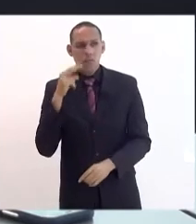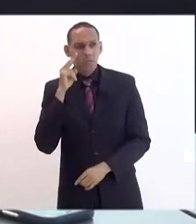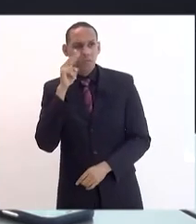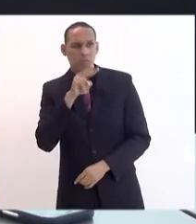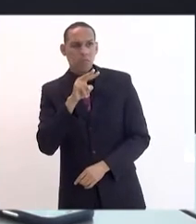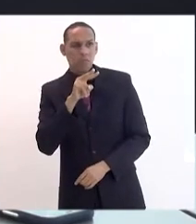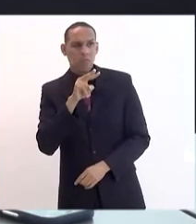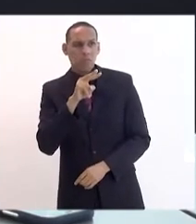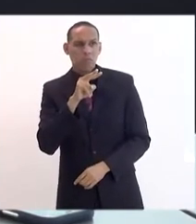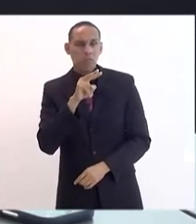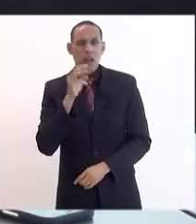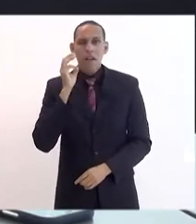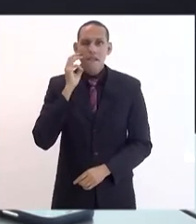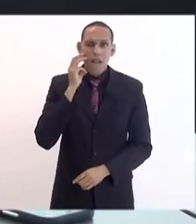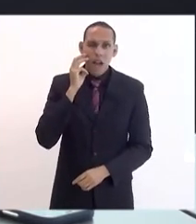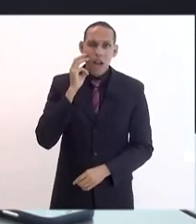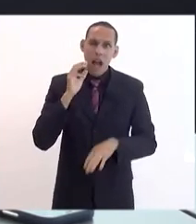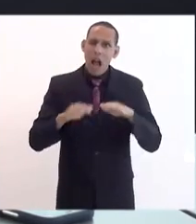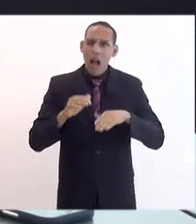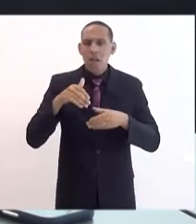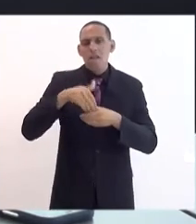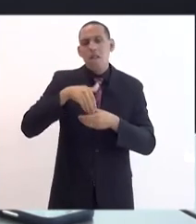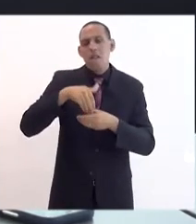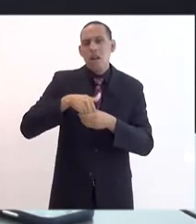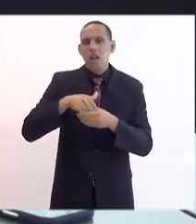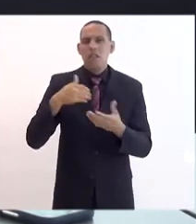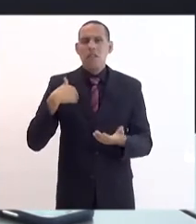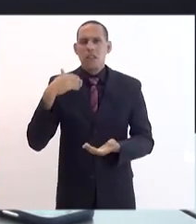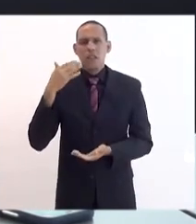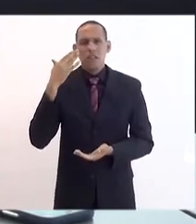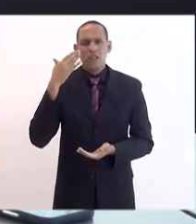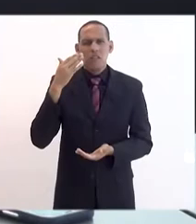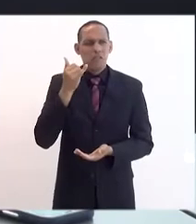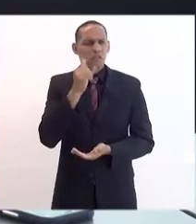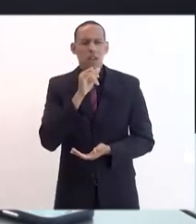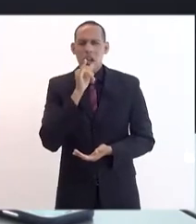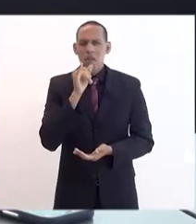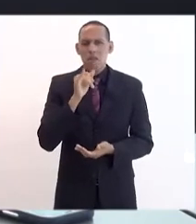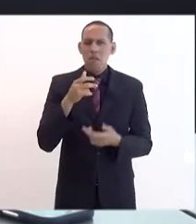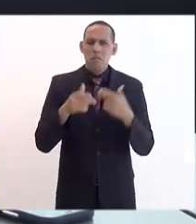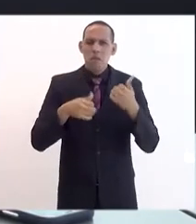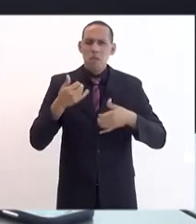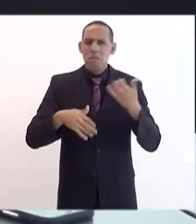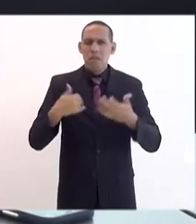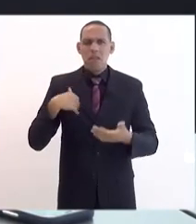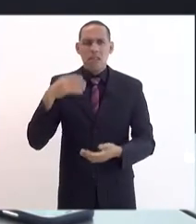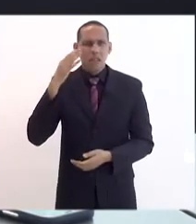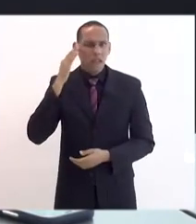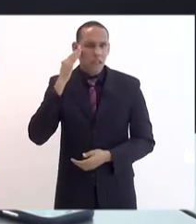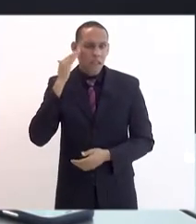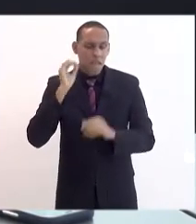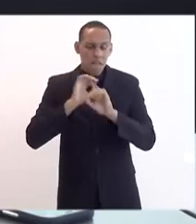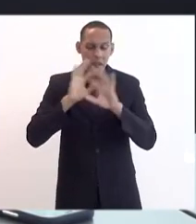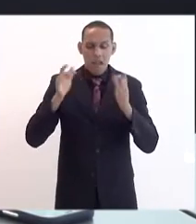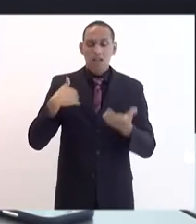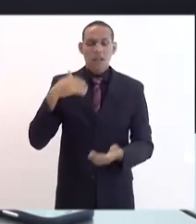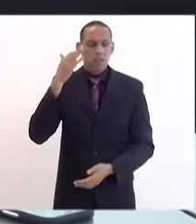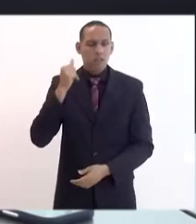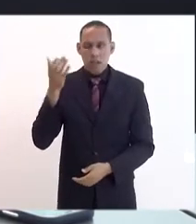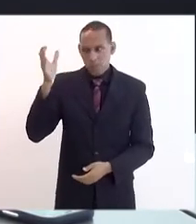tela, o Valdec às vezes estava votando lá, eu sei que o Valdec está se expressando, ele está com perfeito conhecimento do que ele está discutindo,